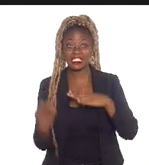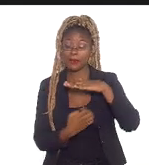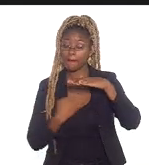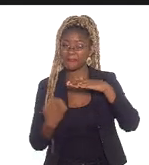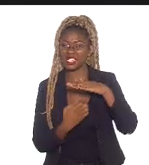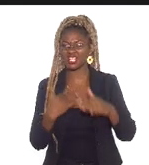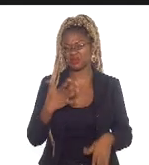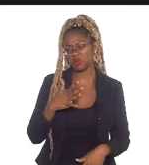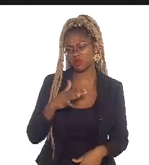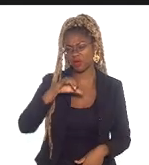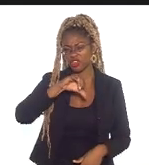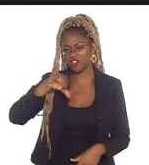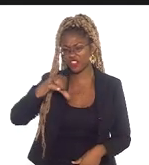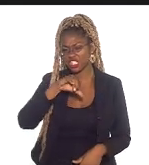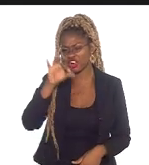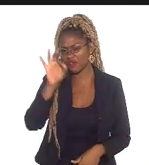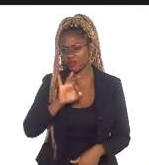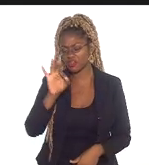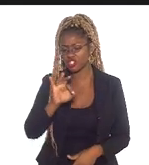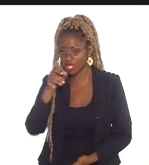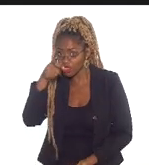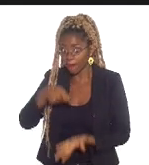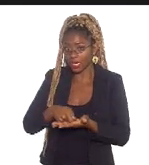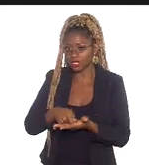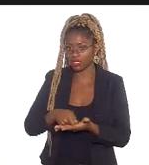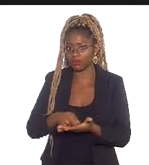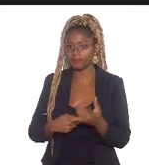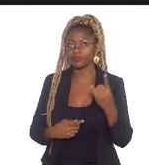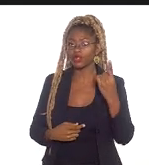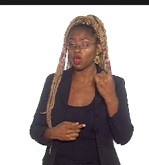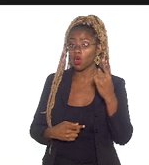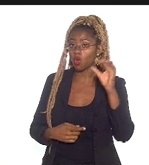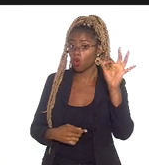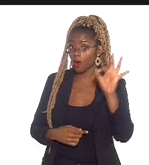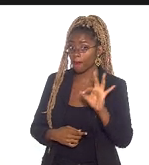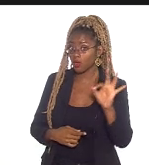quase 99% das obrigações, os outros 1%,